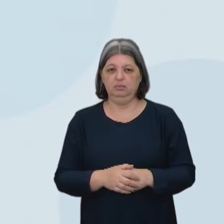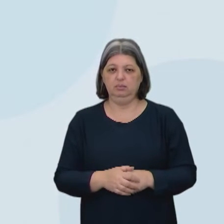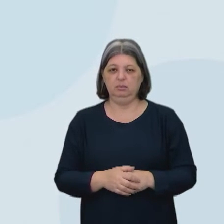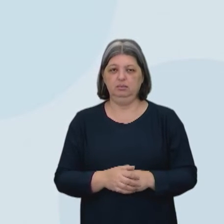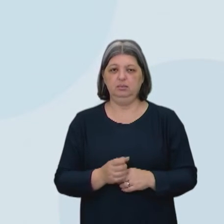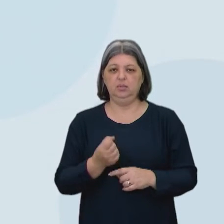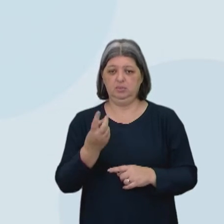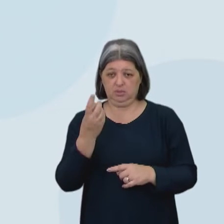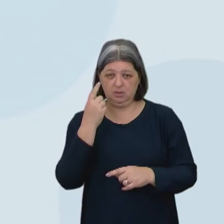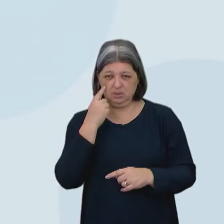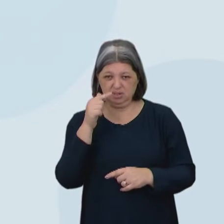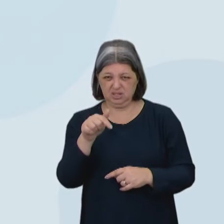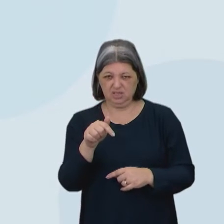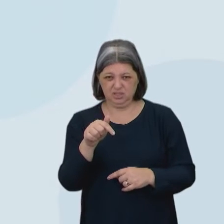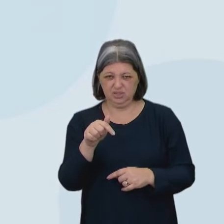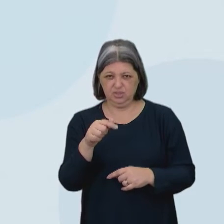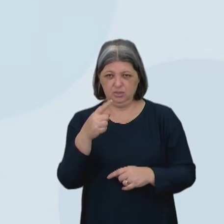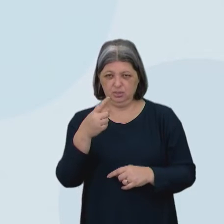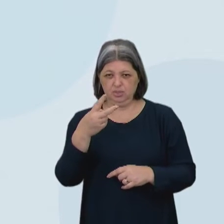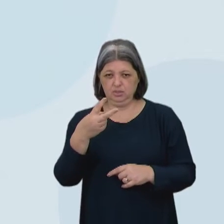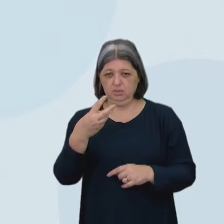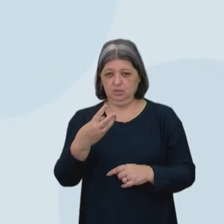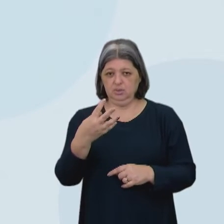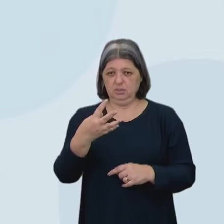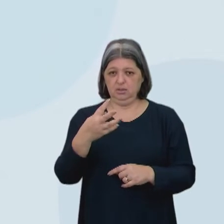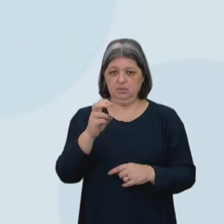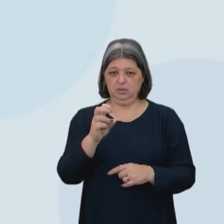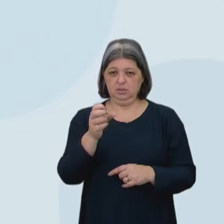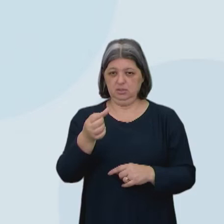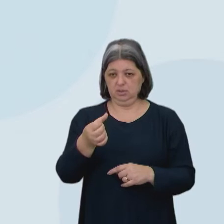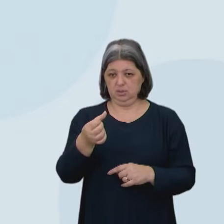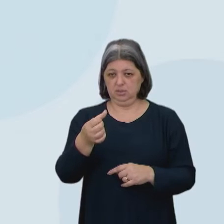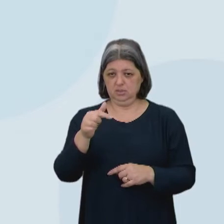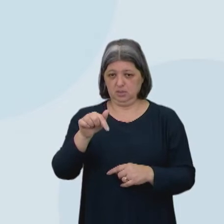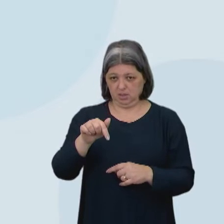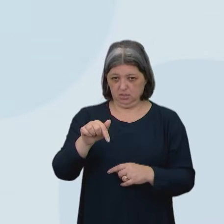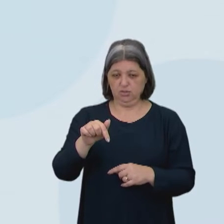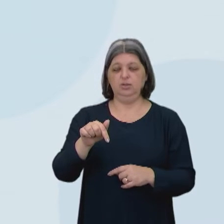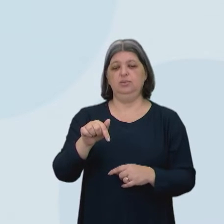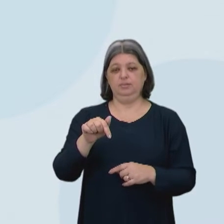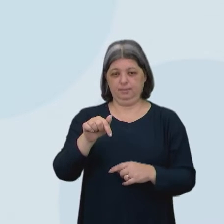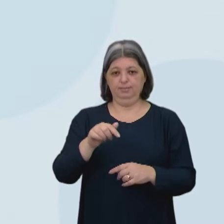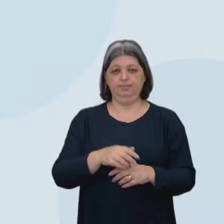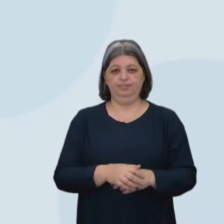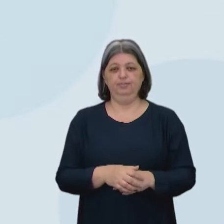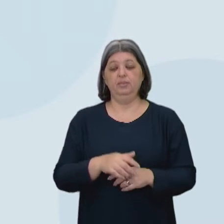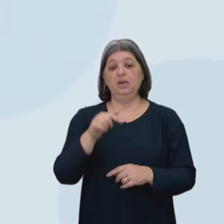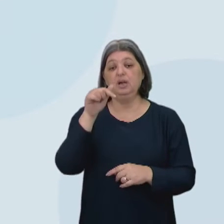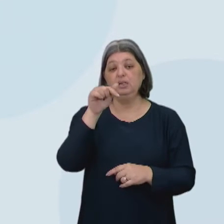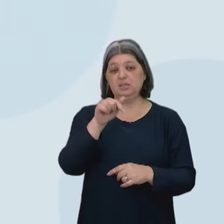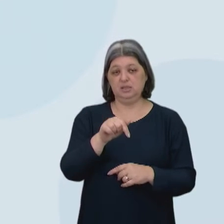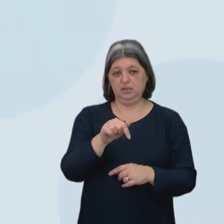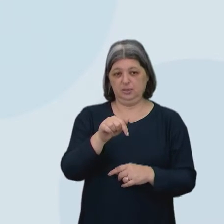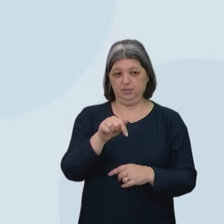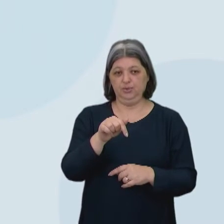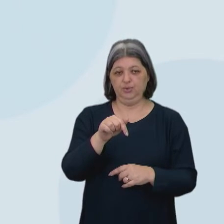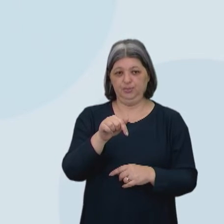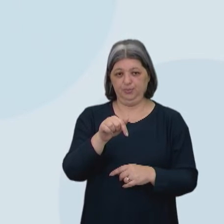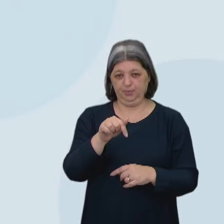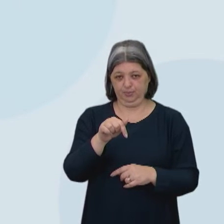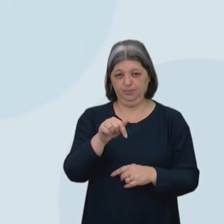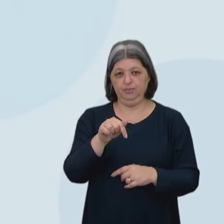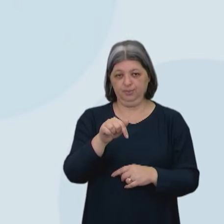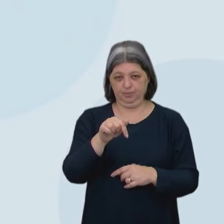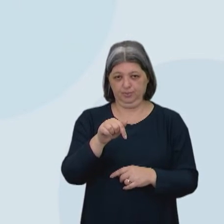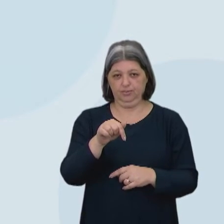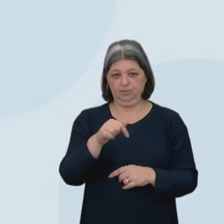do 30? 7 vezes, né, ó. 1, 2, 3, 4, 5, 6, 7 vezes. Então, 7 vezes 4, 28